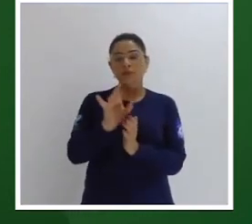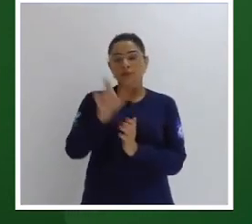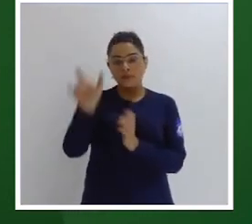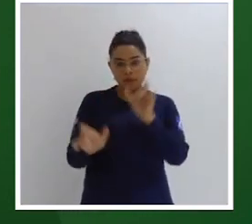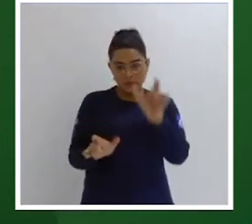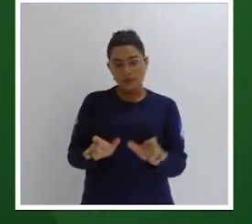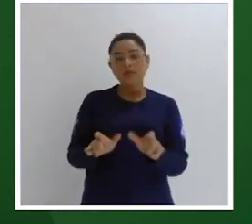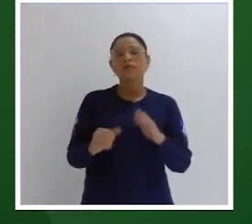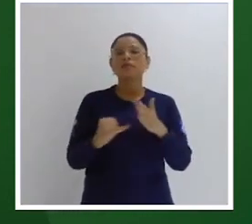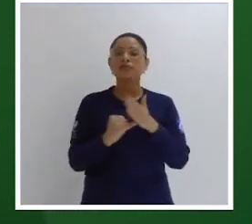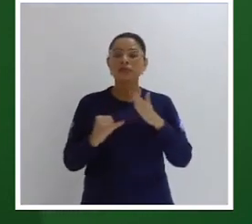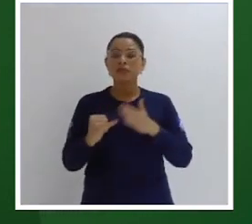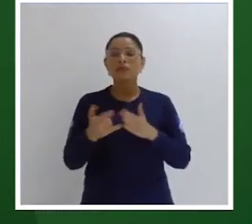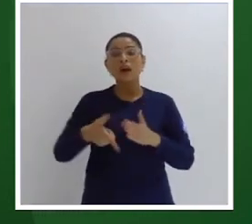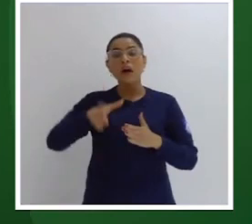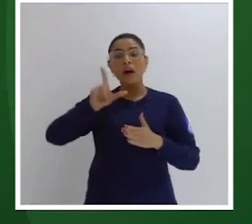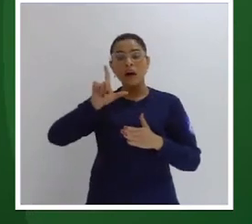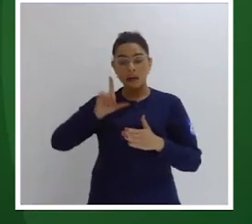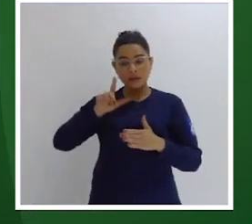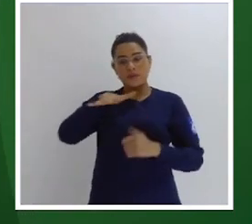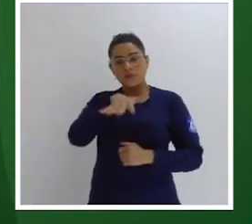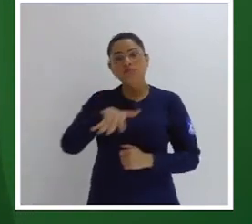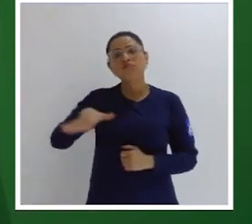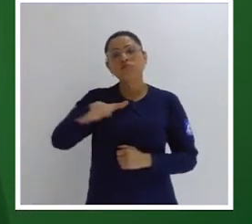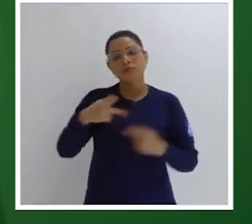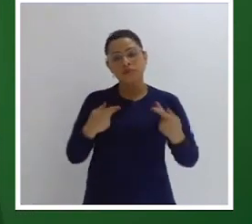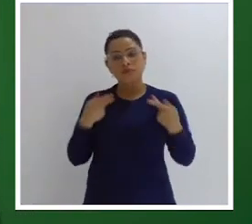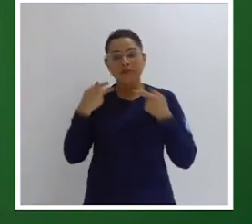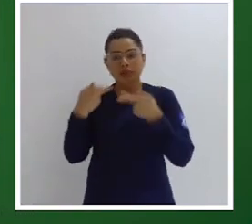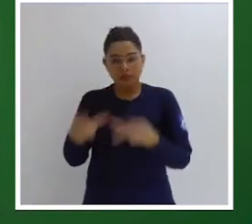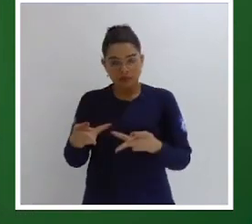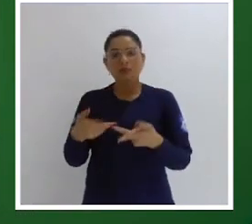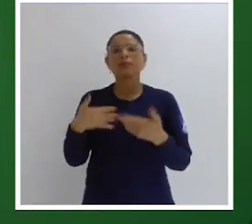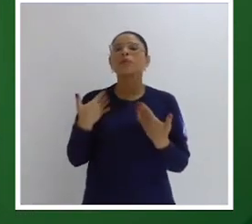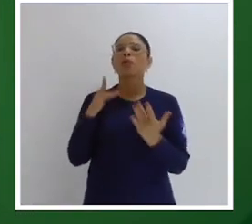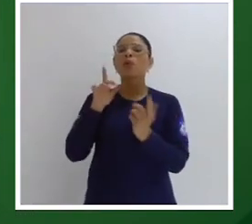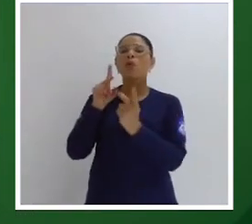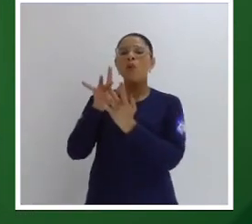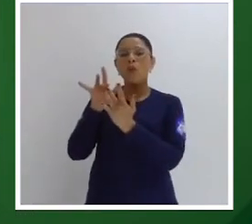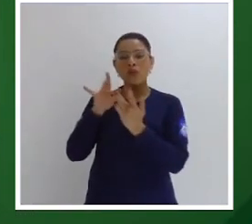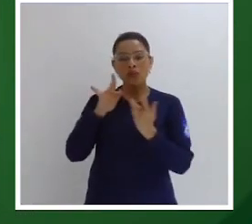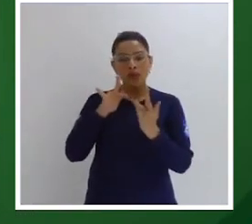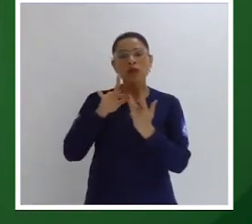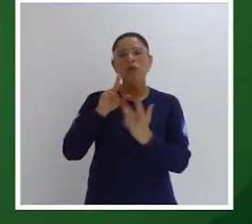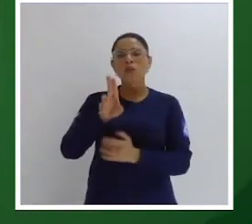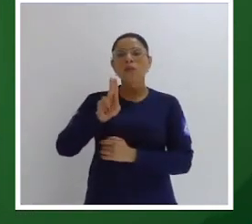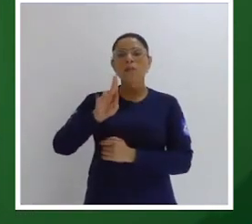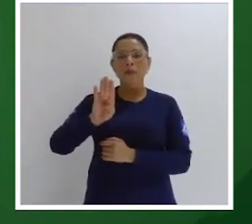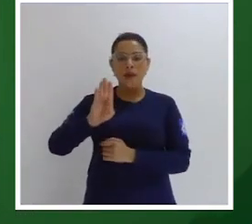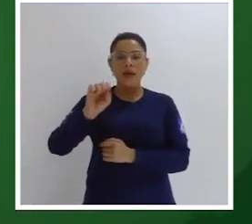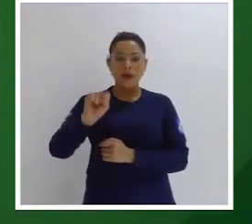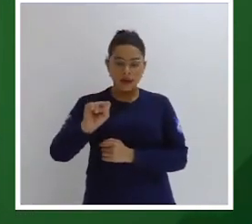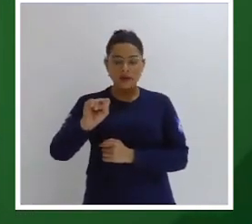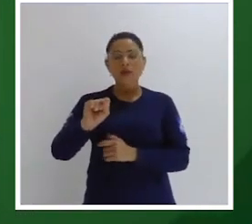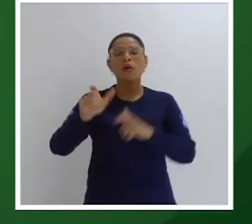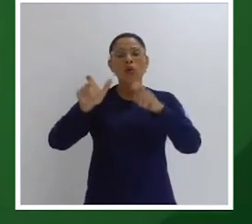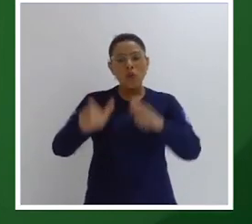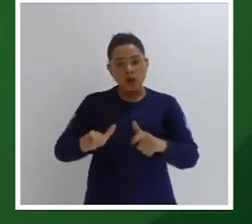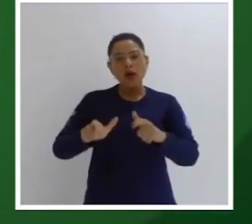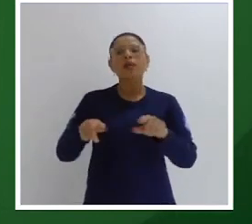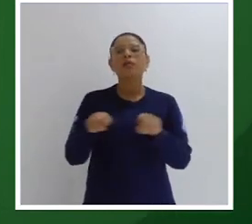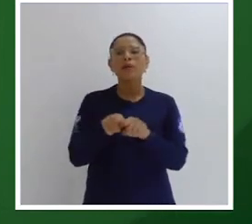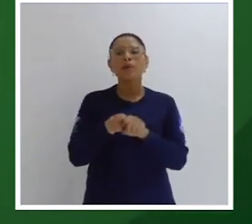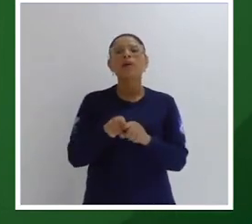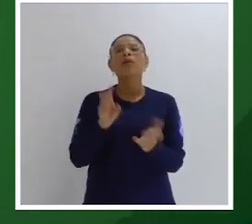do Instituto e antes da região então ele já fazia um contato com a UBS local eles faziam o contato